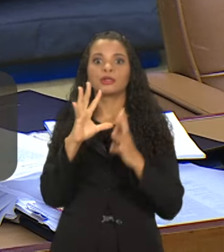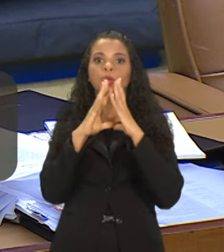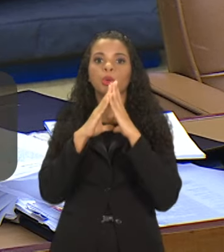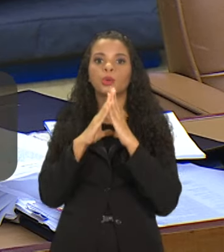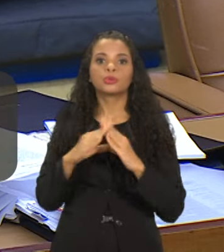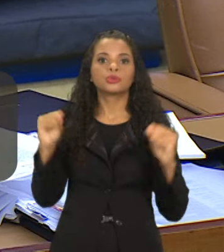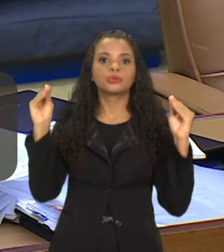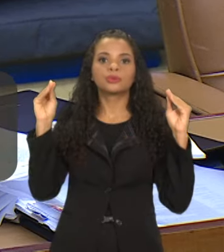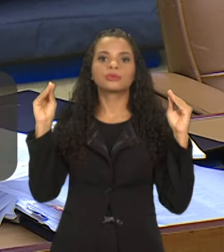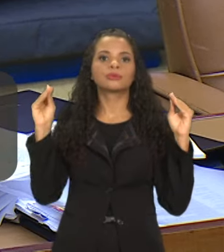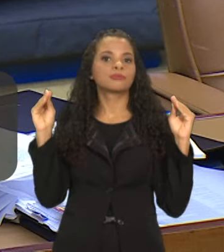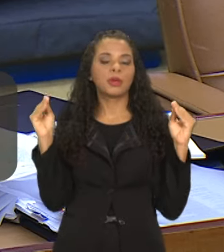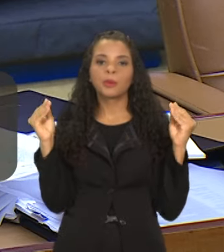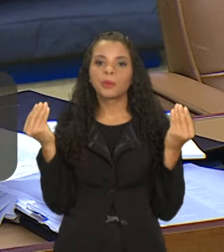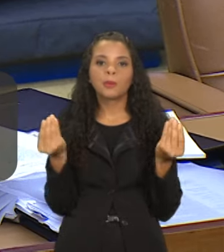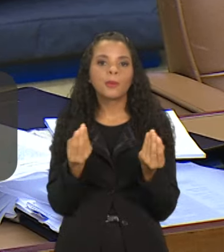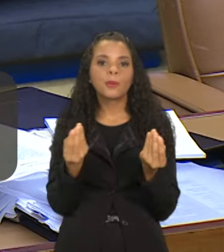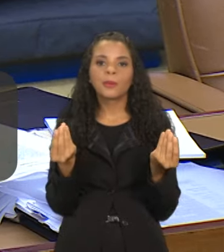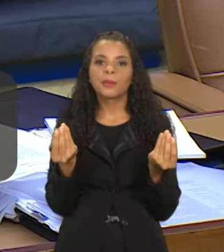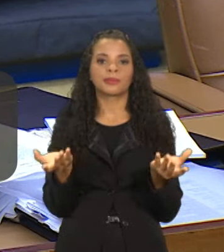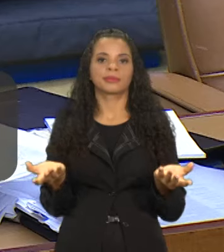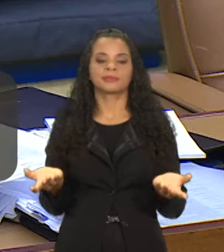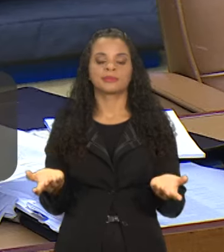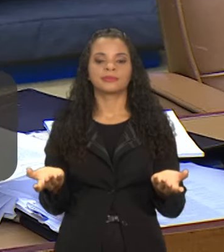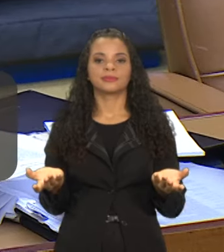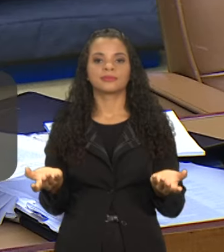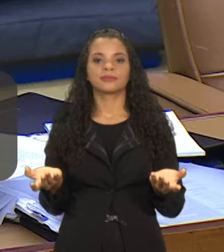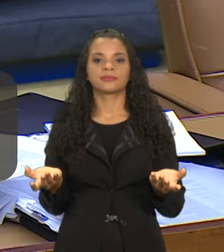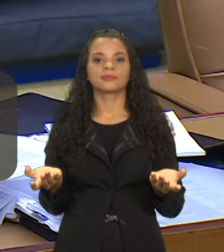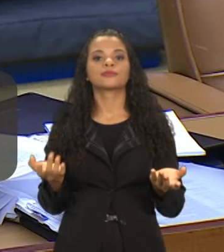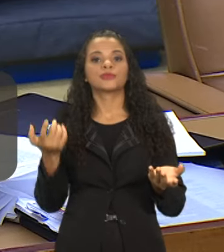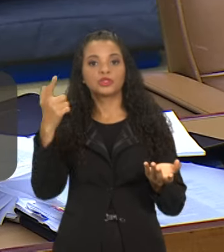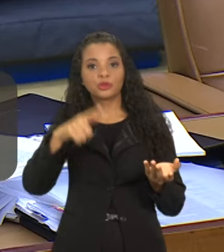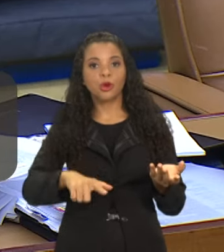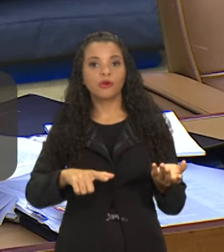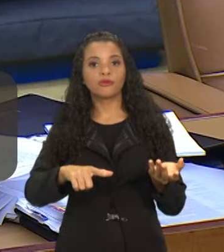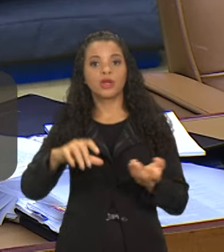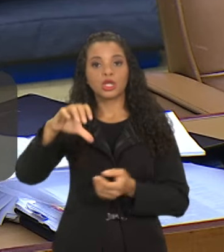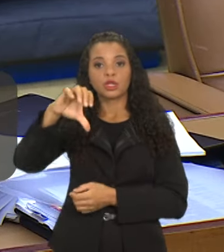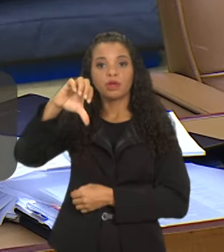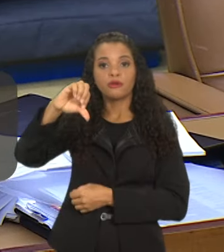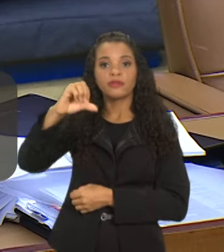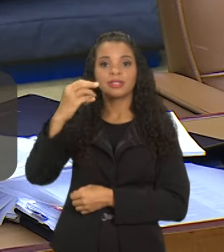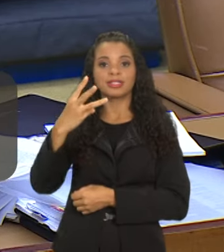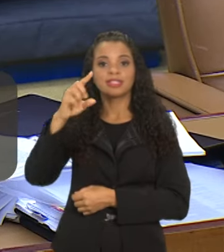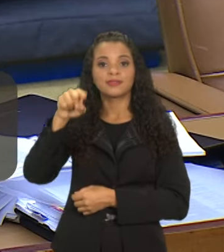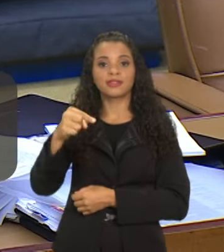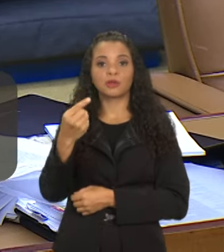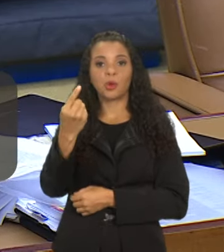exilado do país. Caímos, repito, de 93,1% para